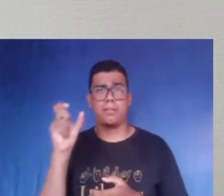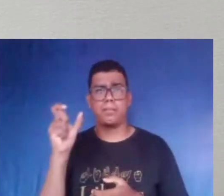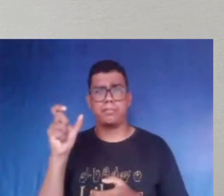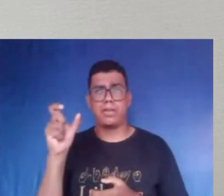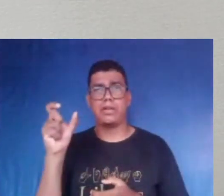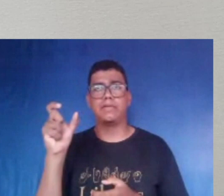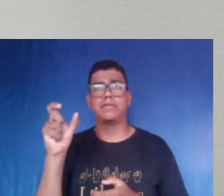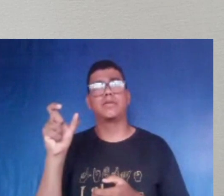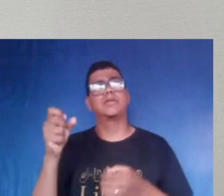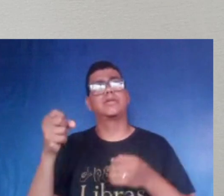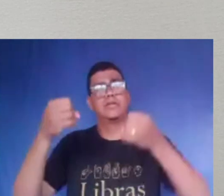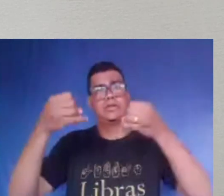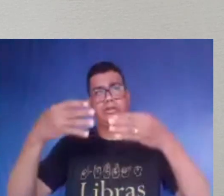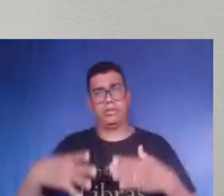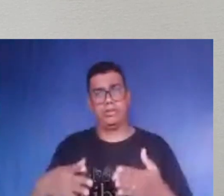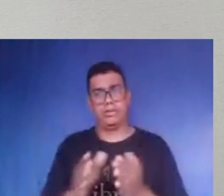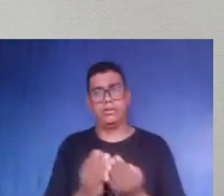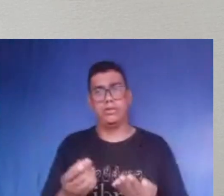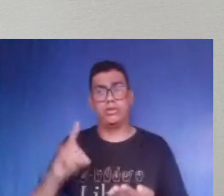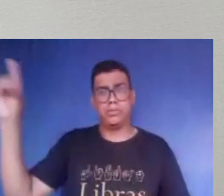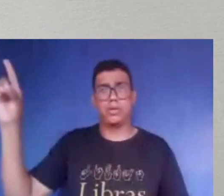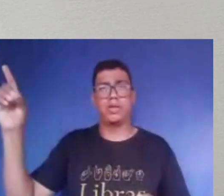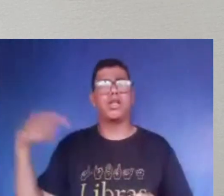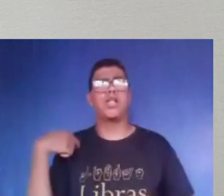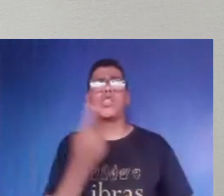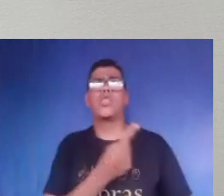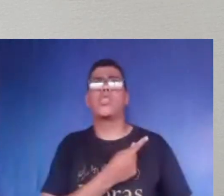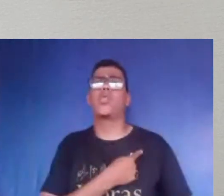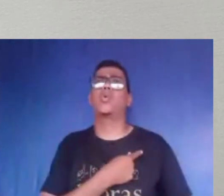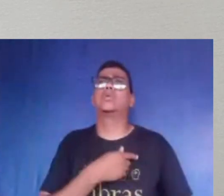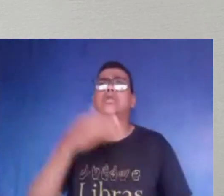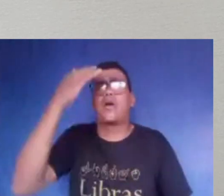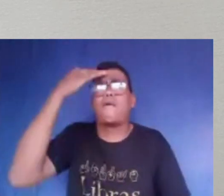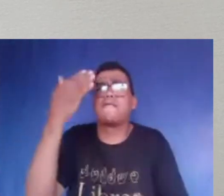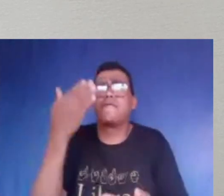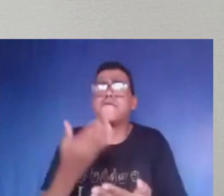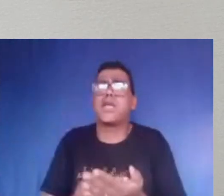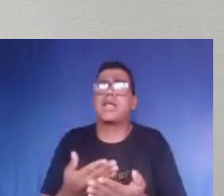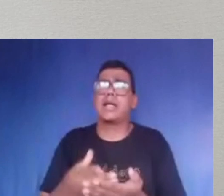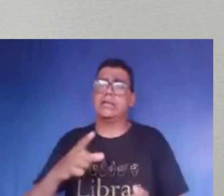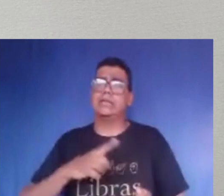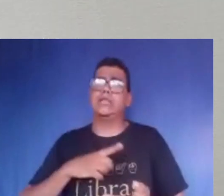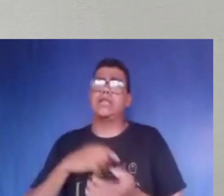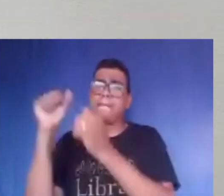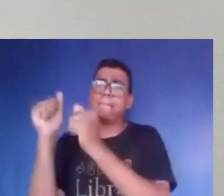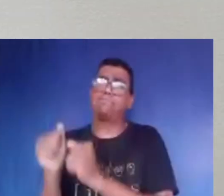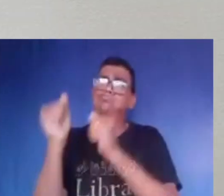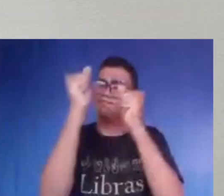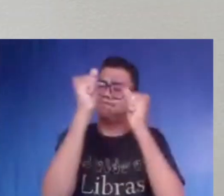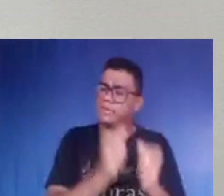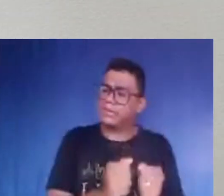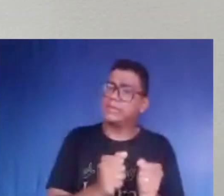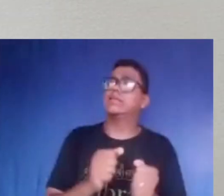Efésios 6, versículo 10. É o apóstolo Paulo que está falando. Fortaleçam-se no Senhor e no seu poder. Uma das maneiras